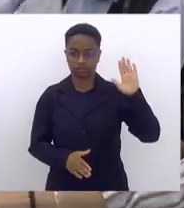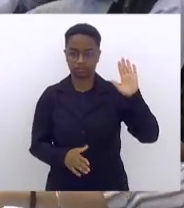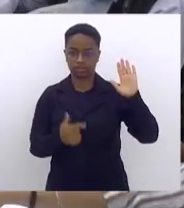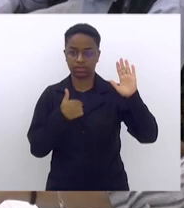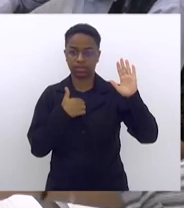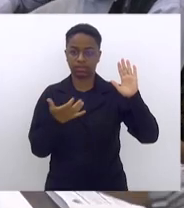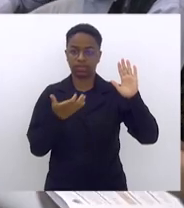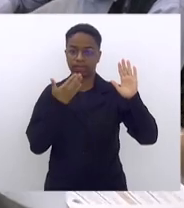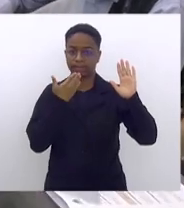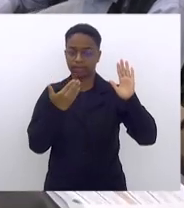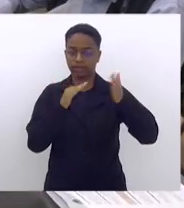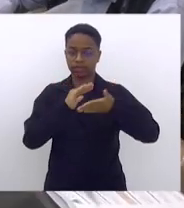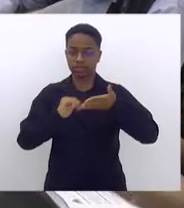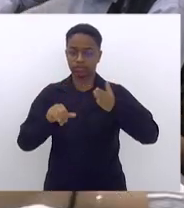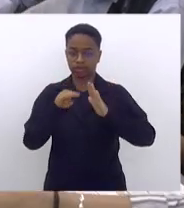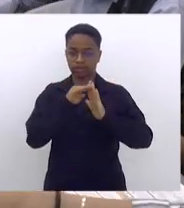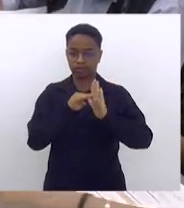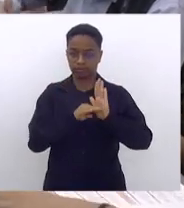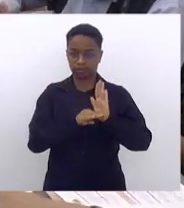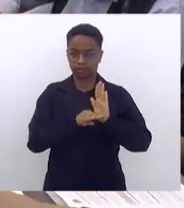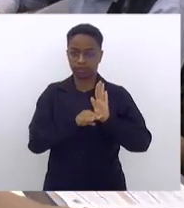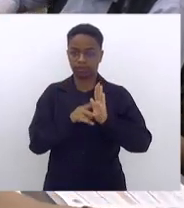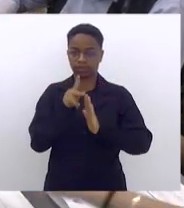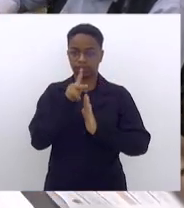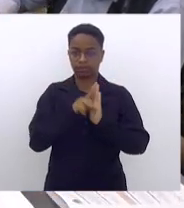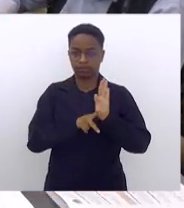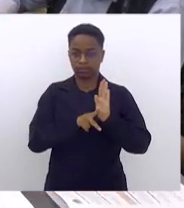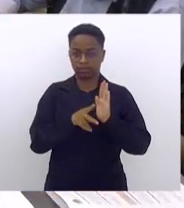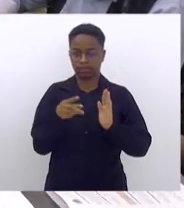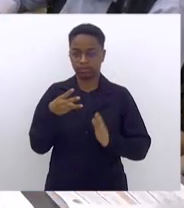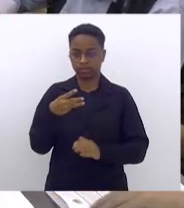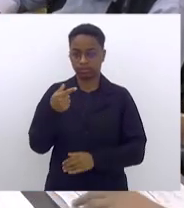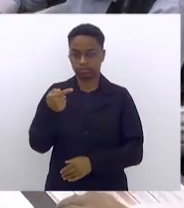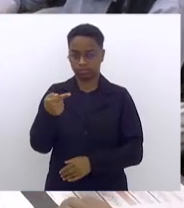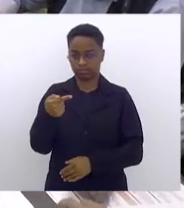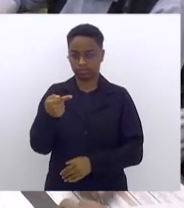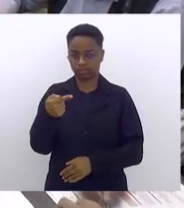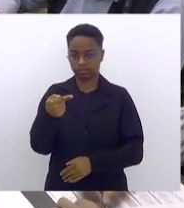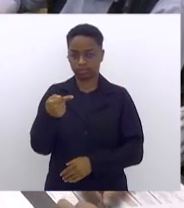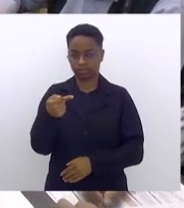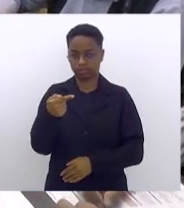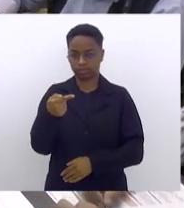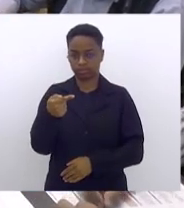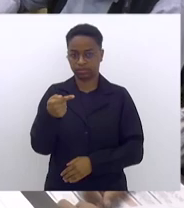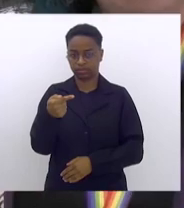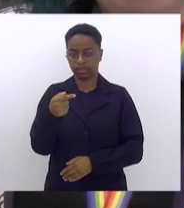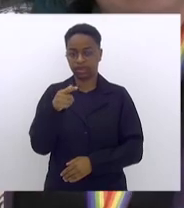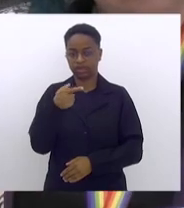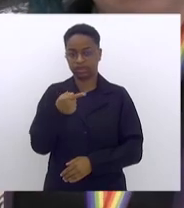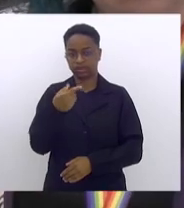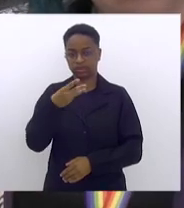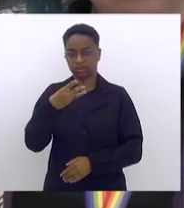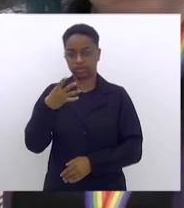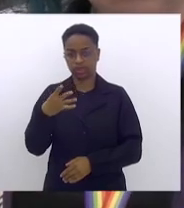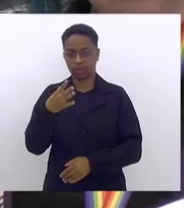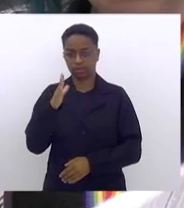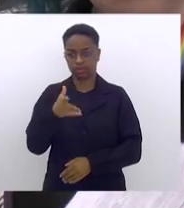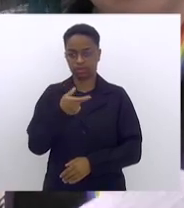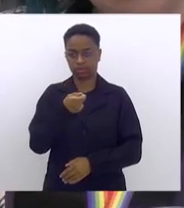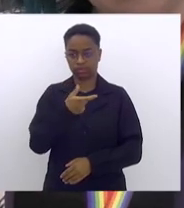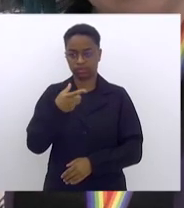de pedir a retirada de pauta. Isso que eu ia falar agora. Do projeto 37, que é o projeto de lei